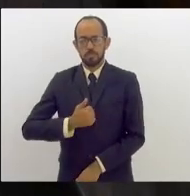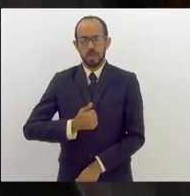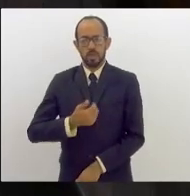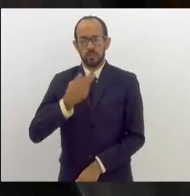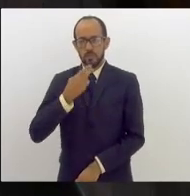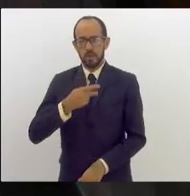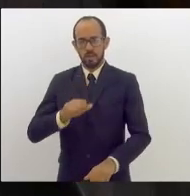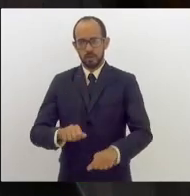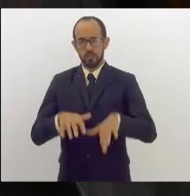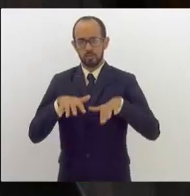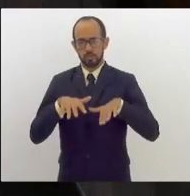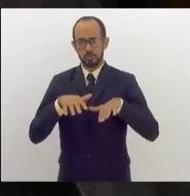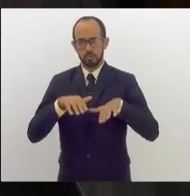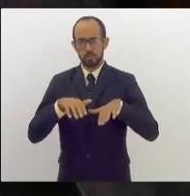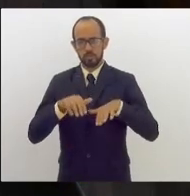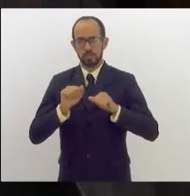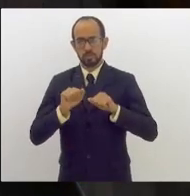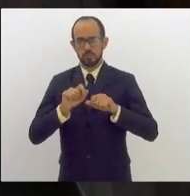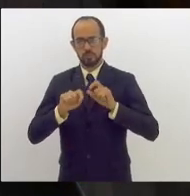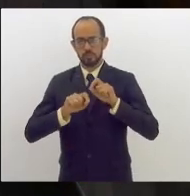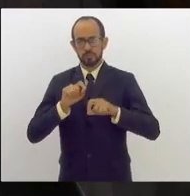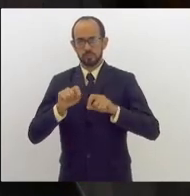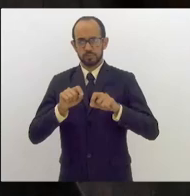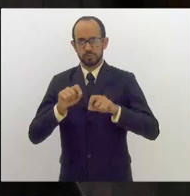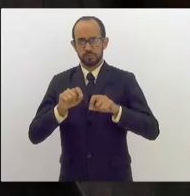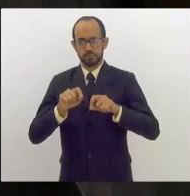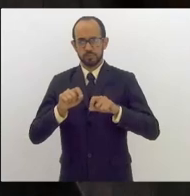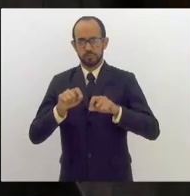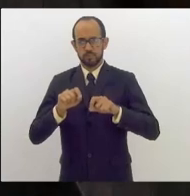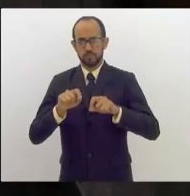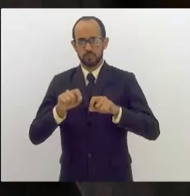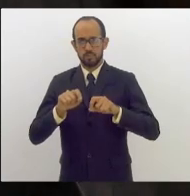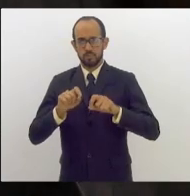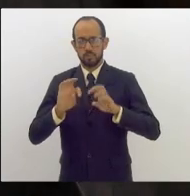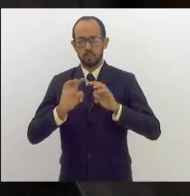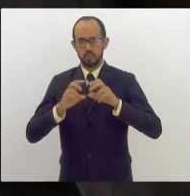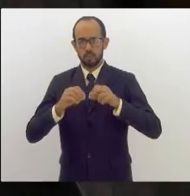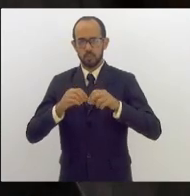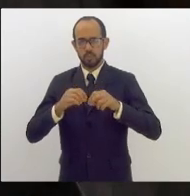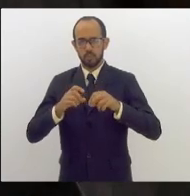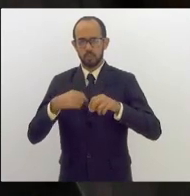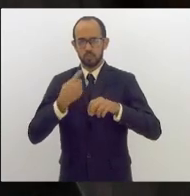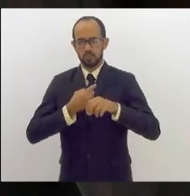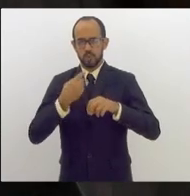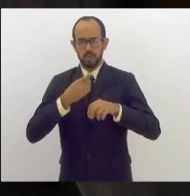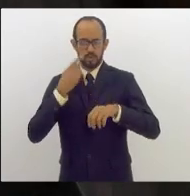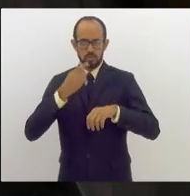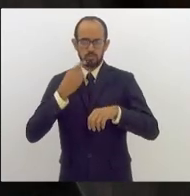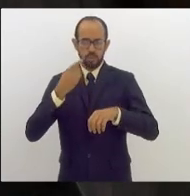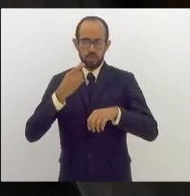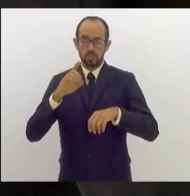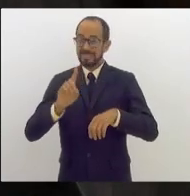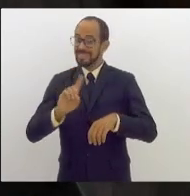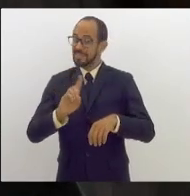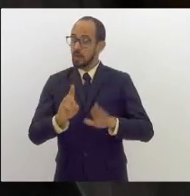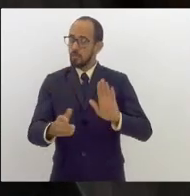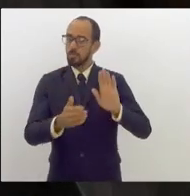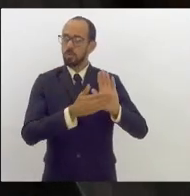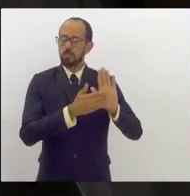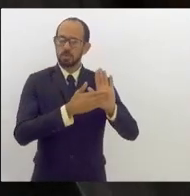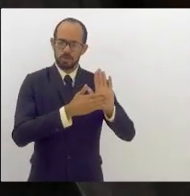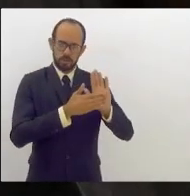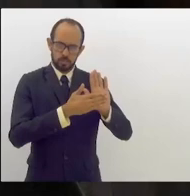audiência que nenhum de nós deputados fizemos qualquer tipo de promessa nós